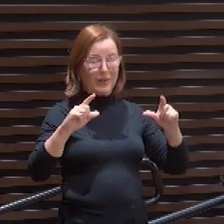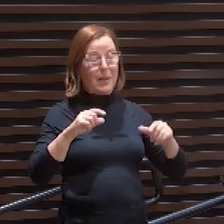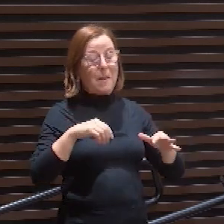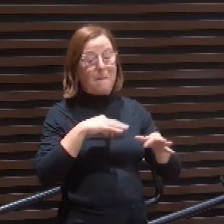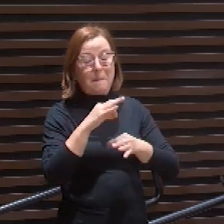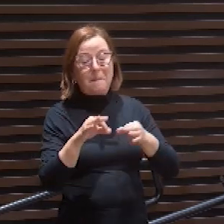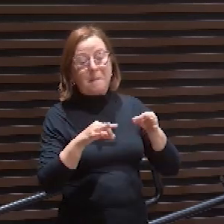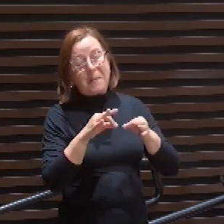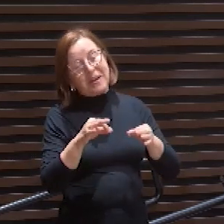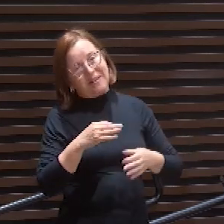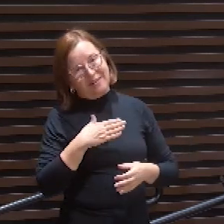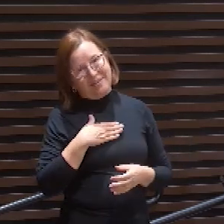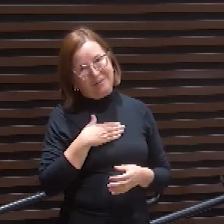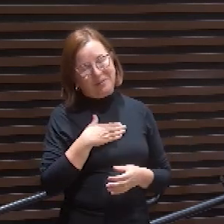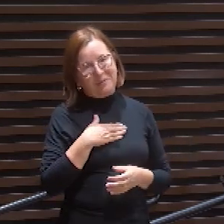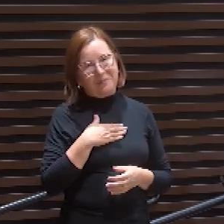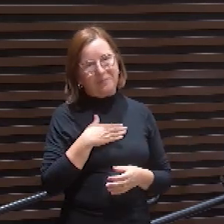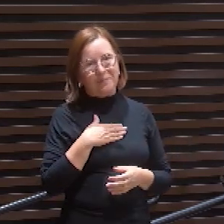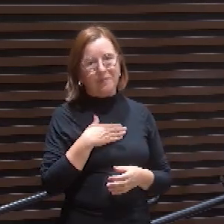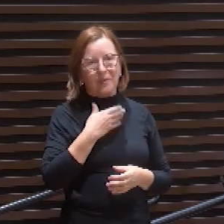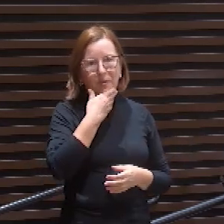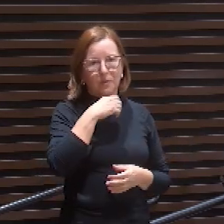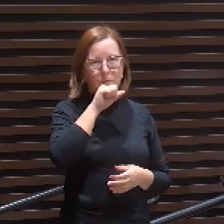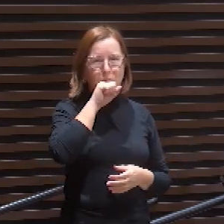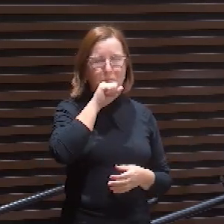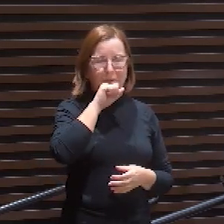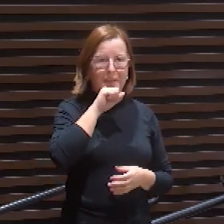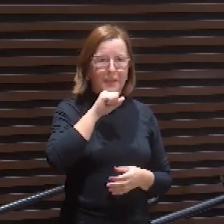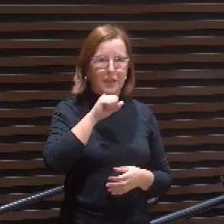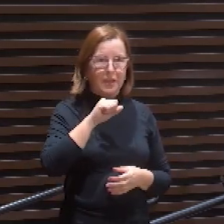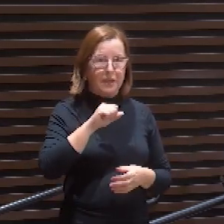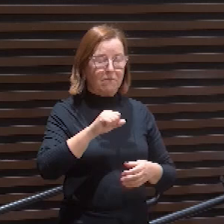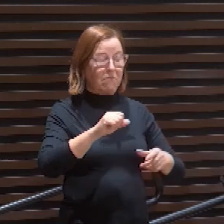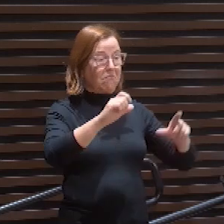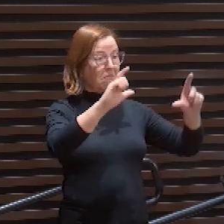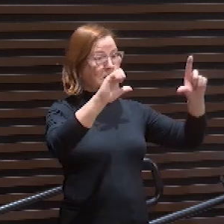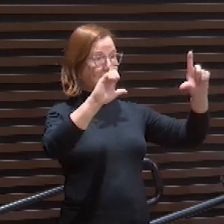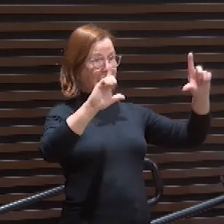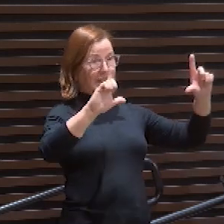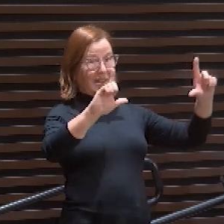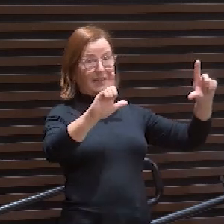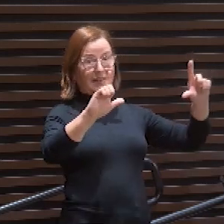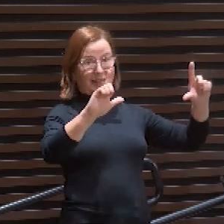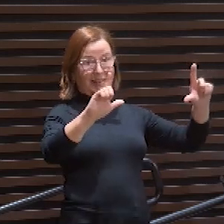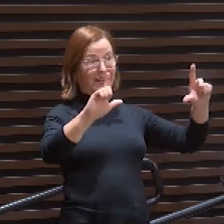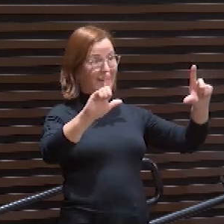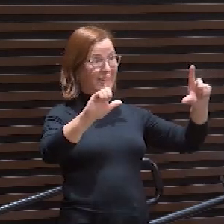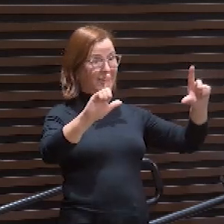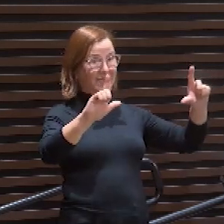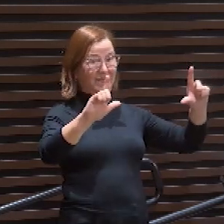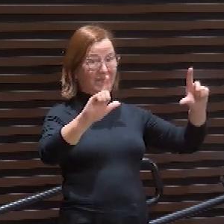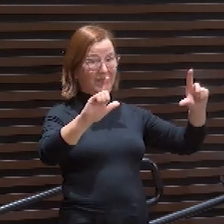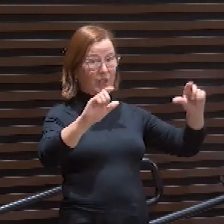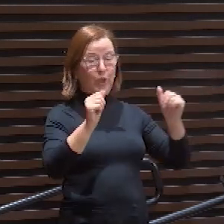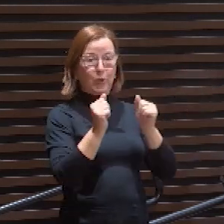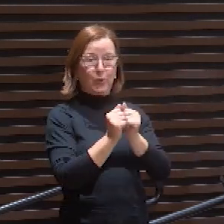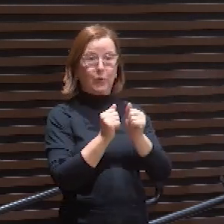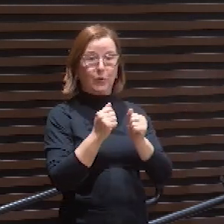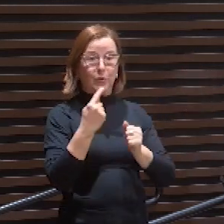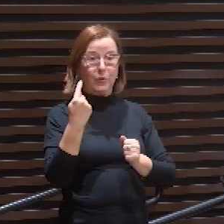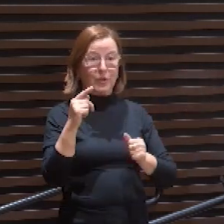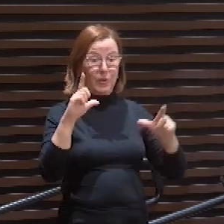O pai colocou a tela na frente das suas obras, grandes obras de